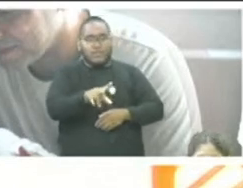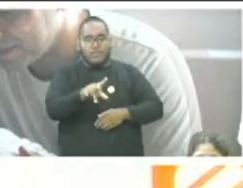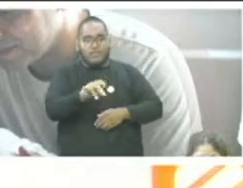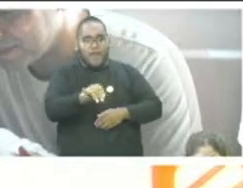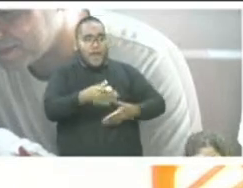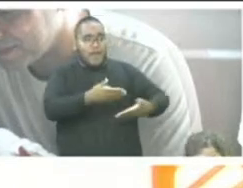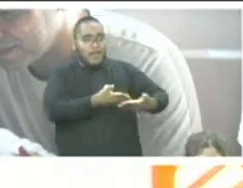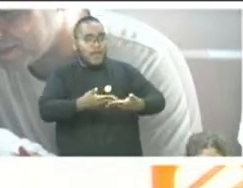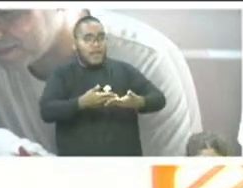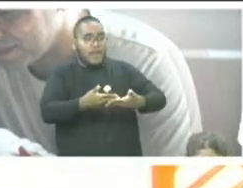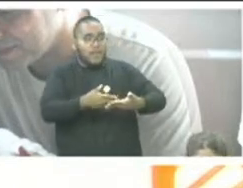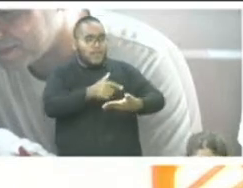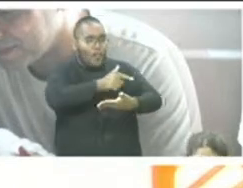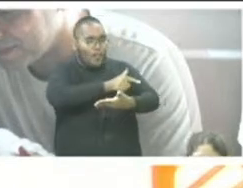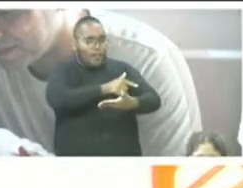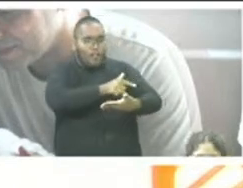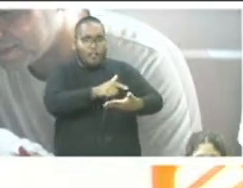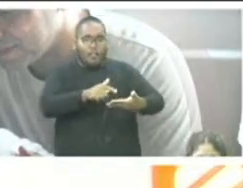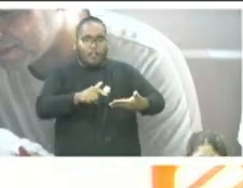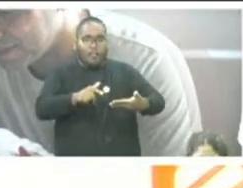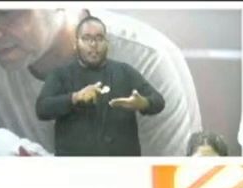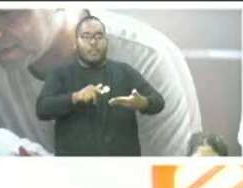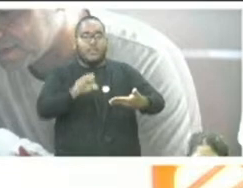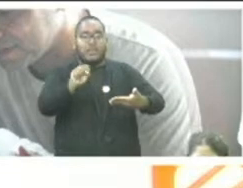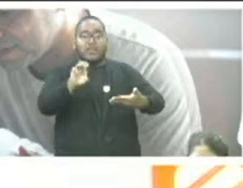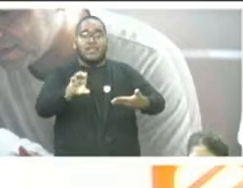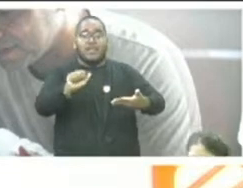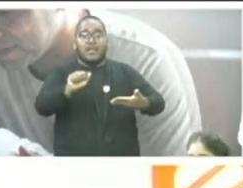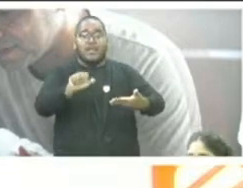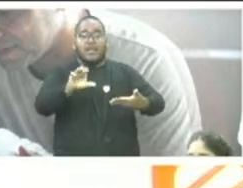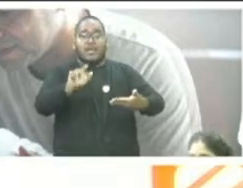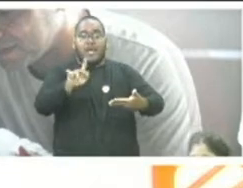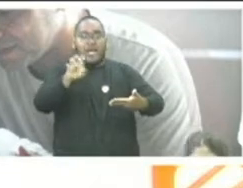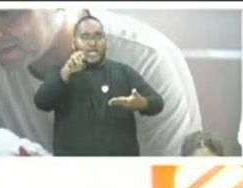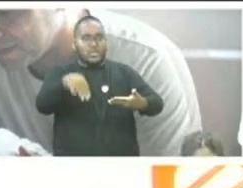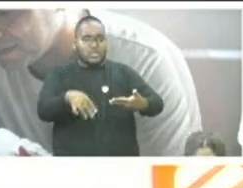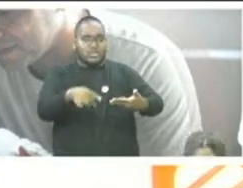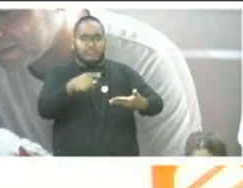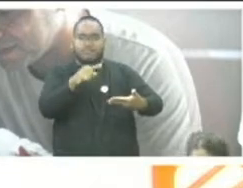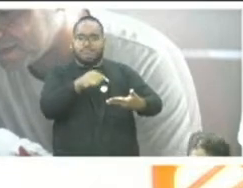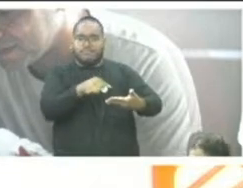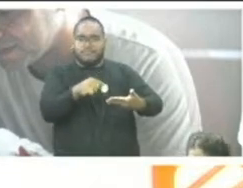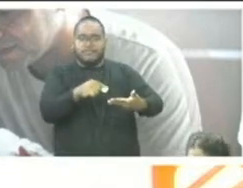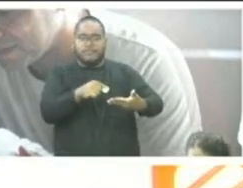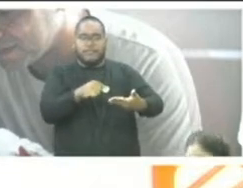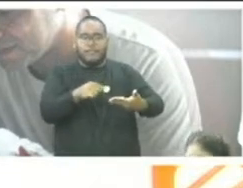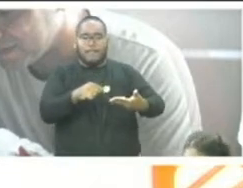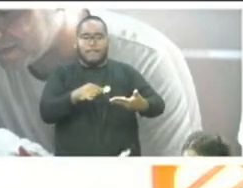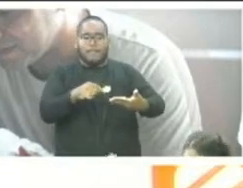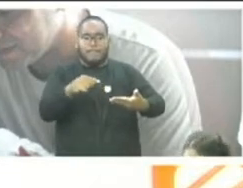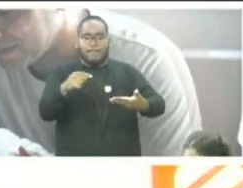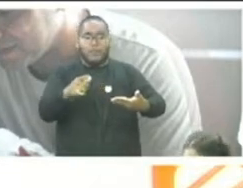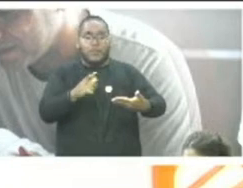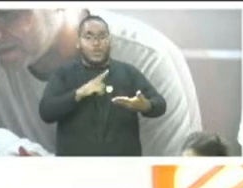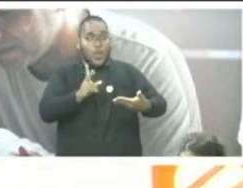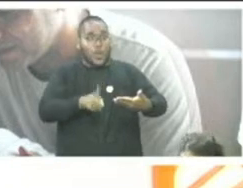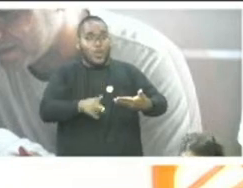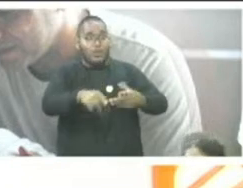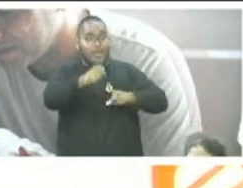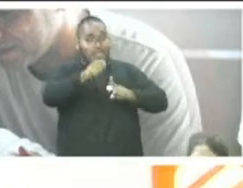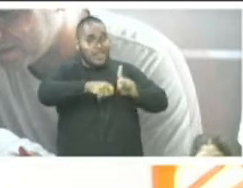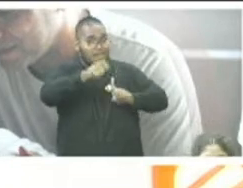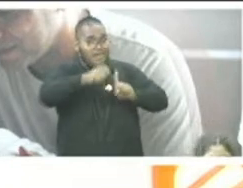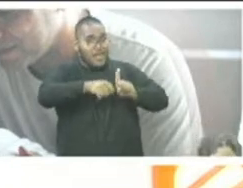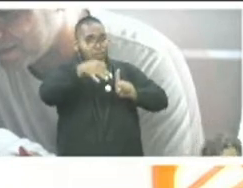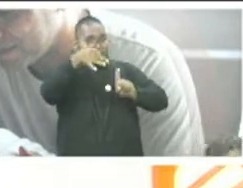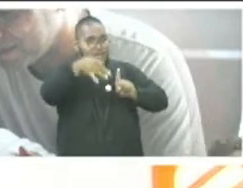sem fazer a retirada do vernix, apenas para ele não perder uma temperatura de forma exacerbada. A gente